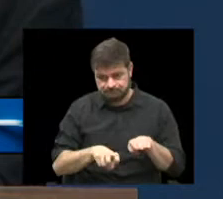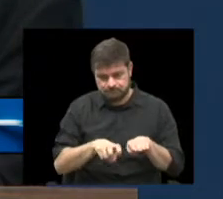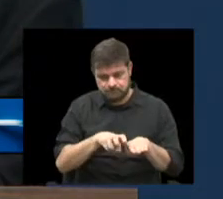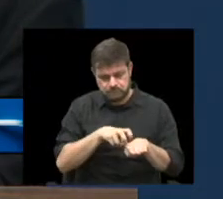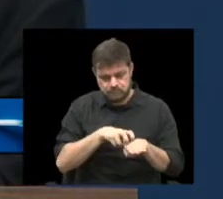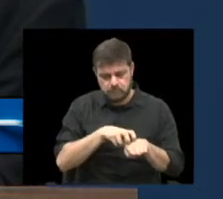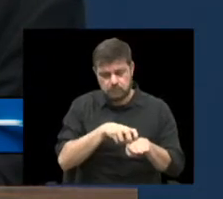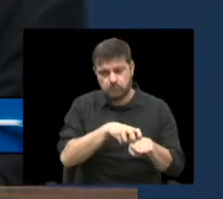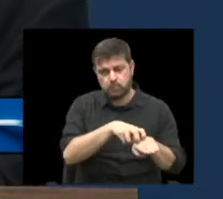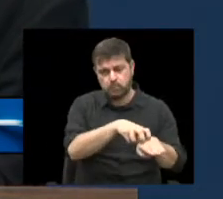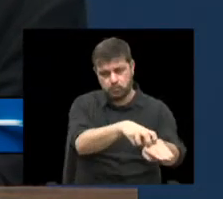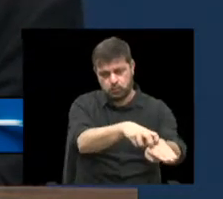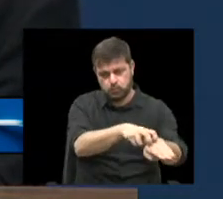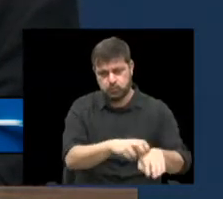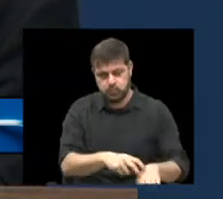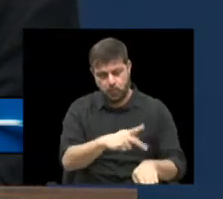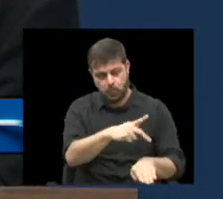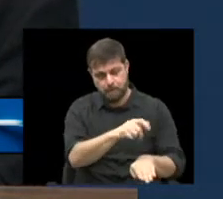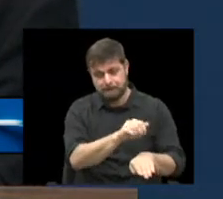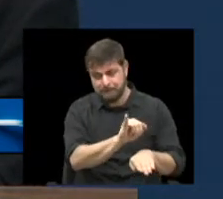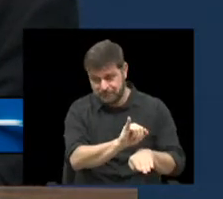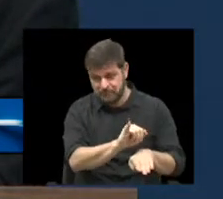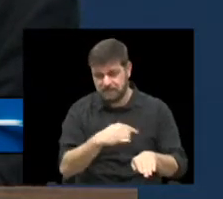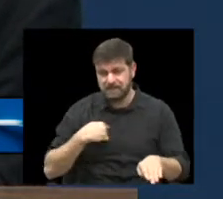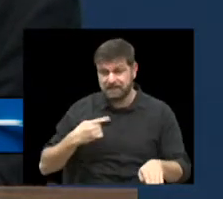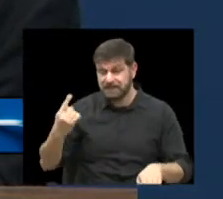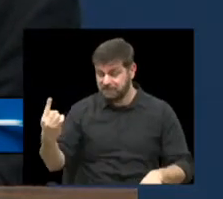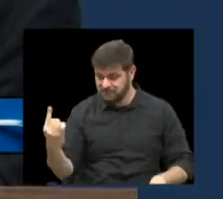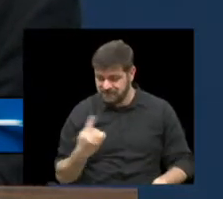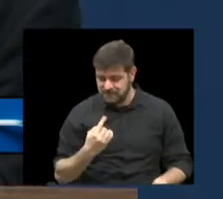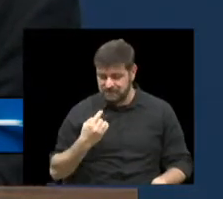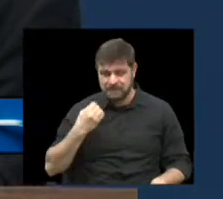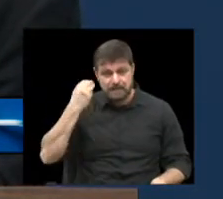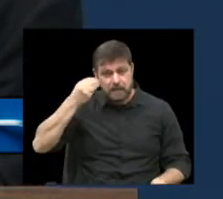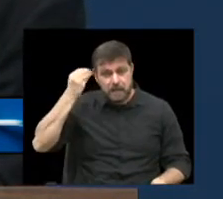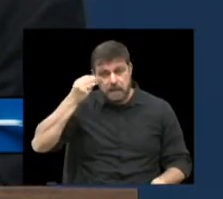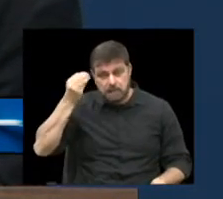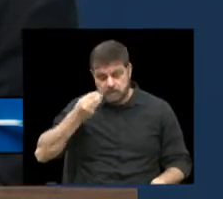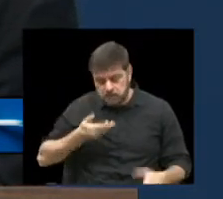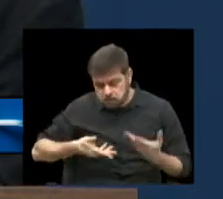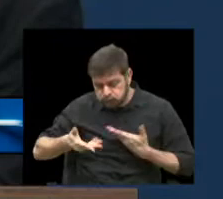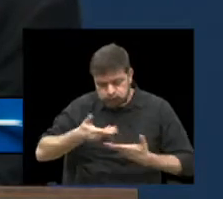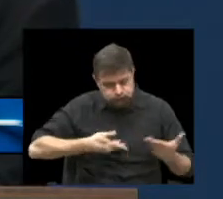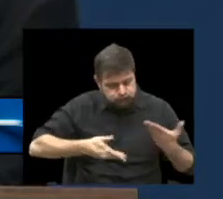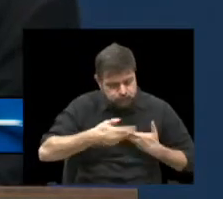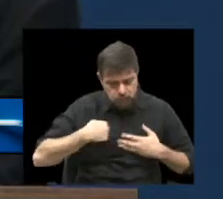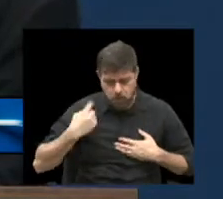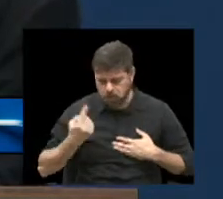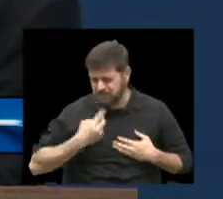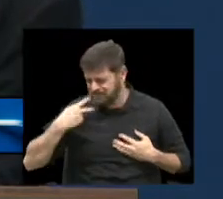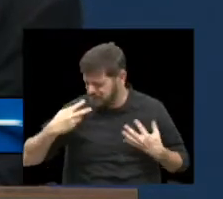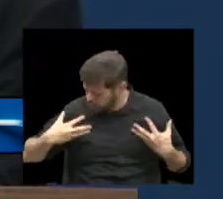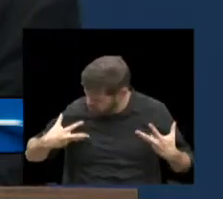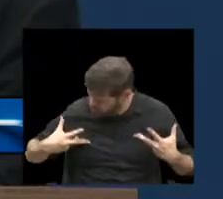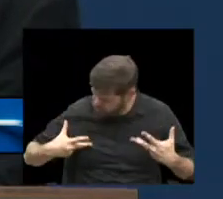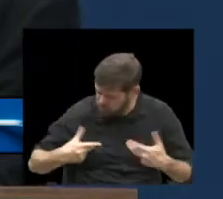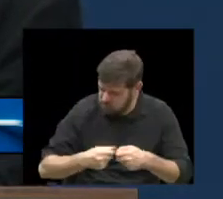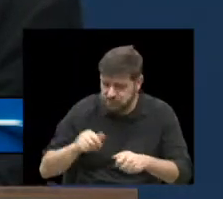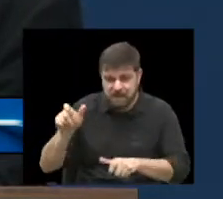nobre vereador, para estar compartilhando da sua experiência para a nossa comissão. Então, nós convidamos a todos os vereadores, todos